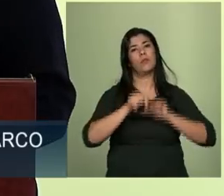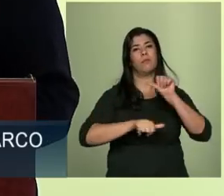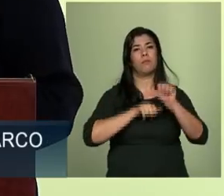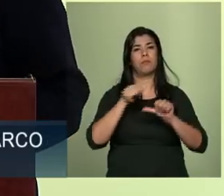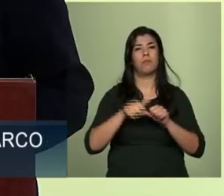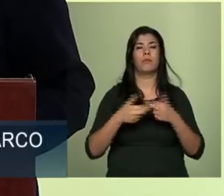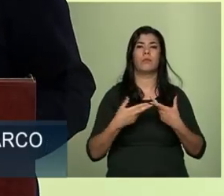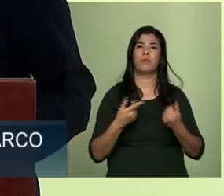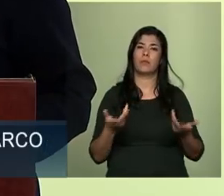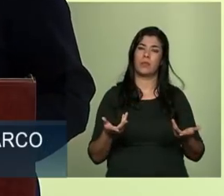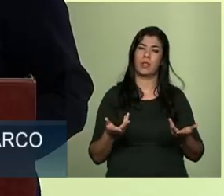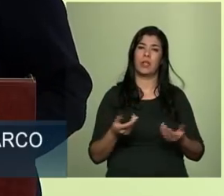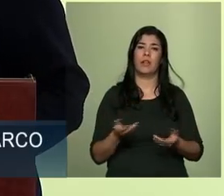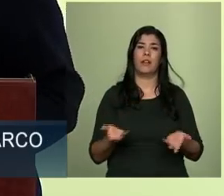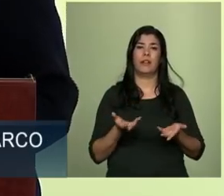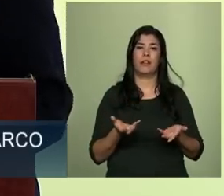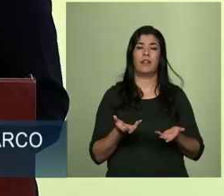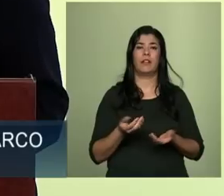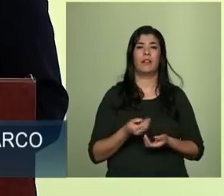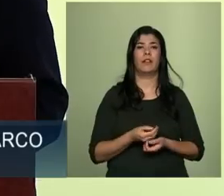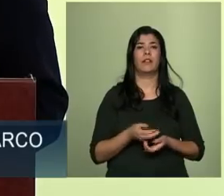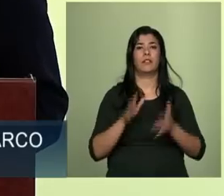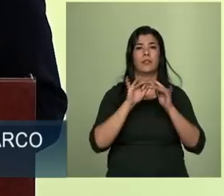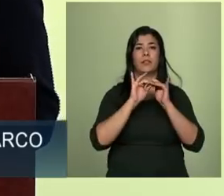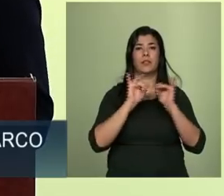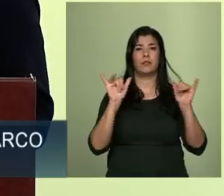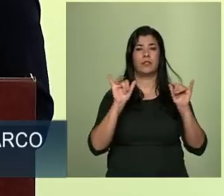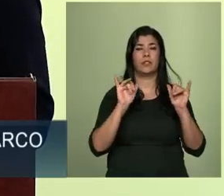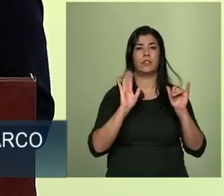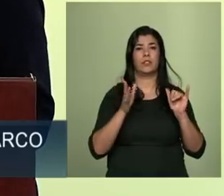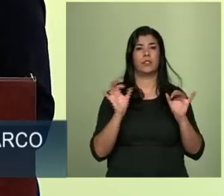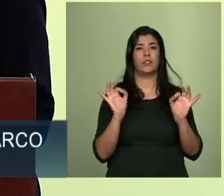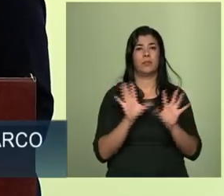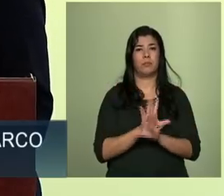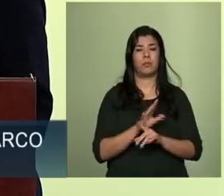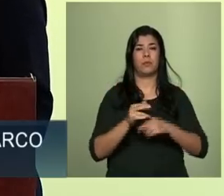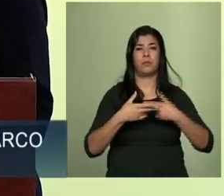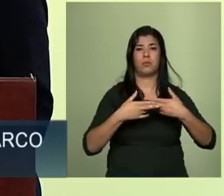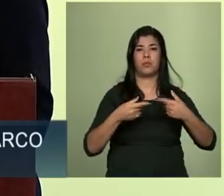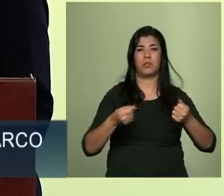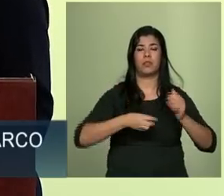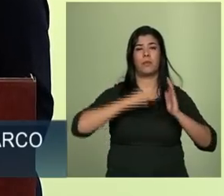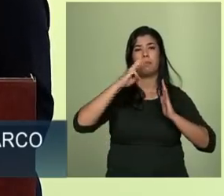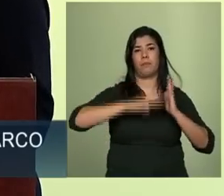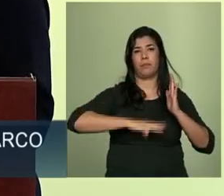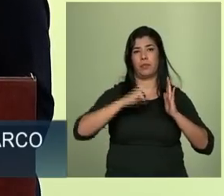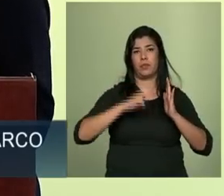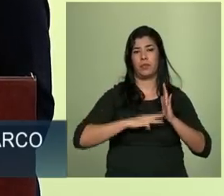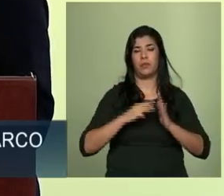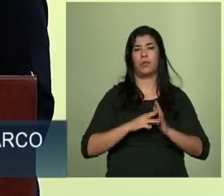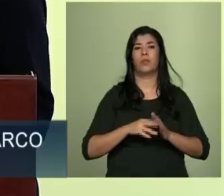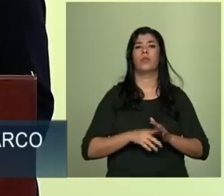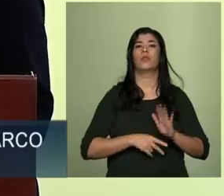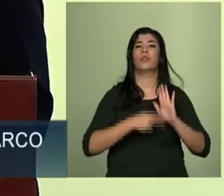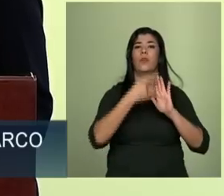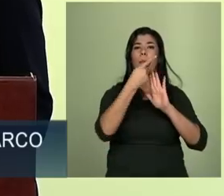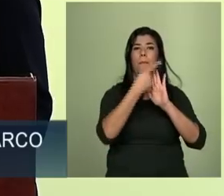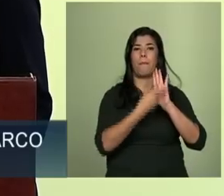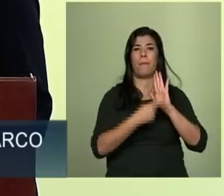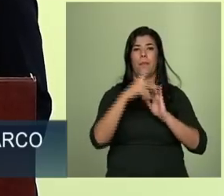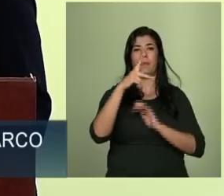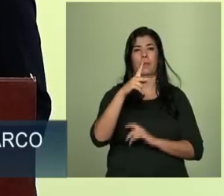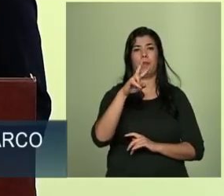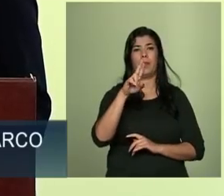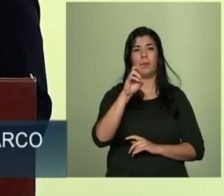as rupturas. Por fim, eu quero só deixar, já está pronto aqui, a metodologia para a construção de protocolos comunitários,